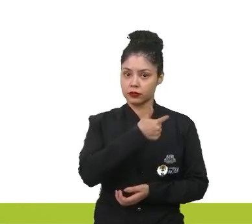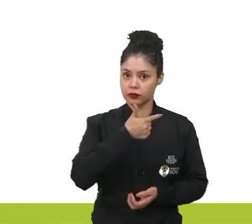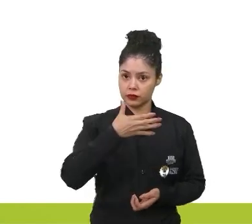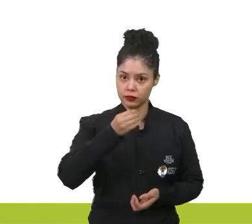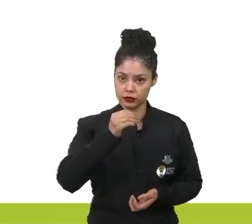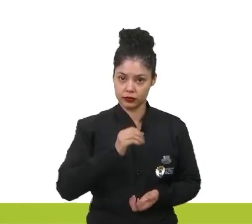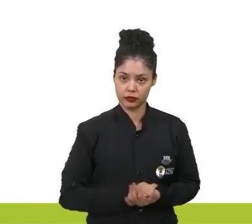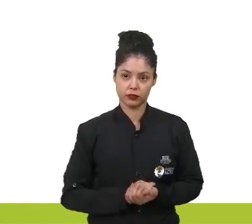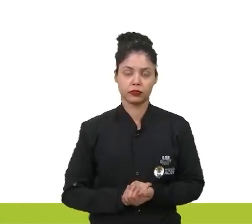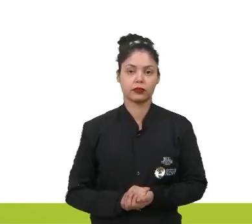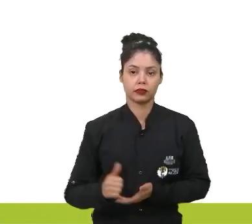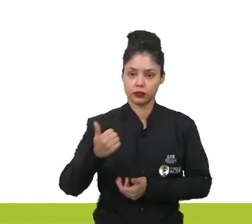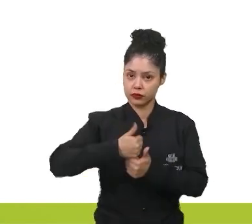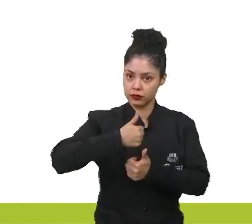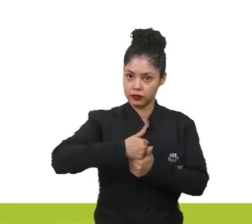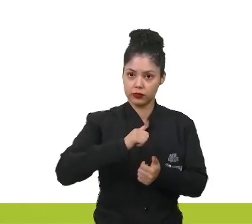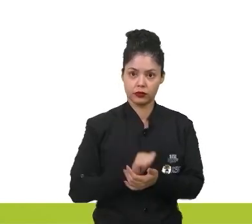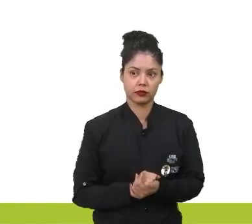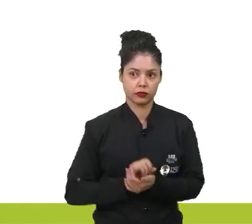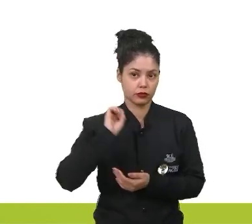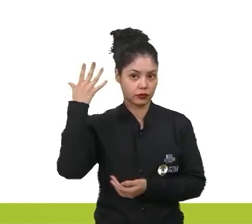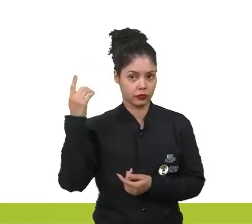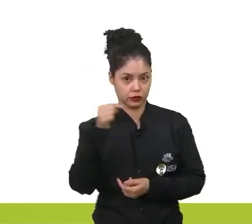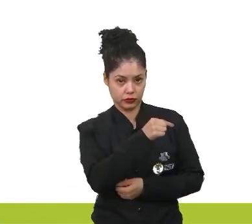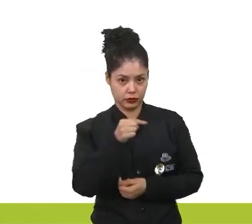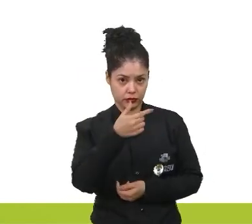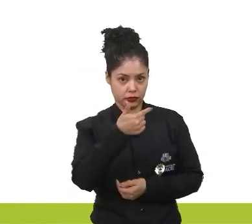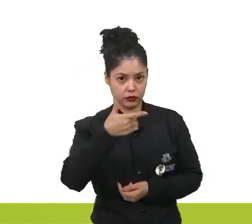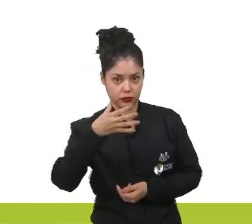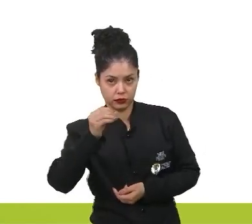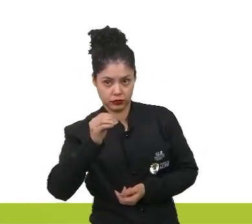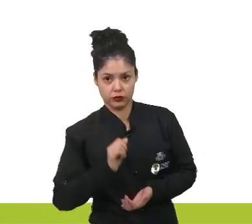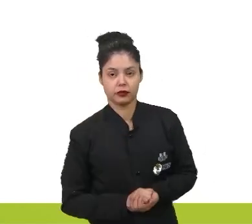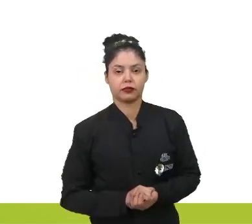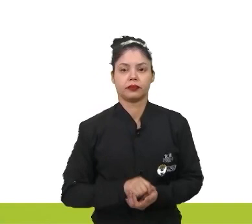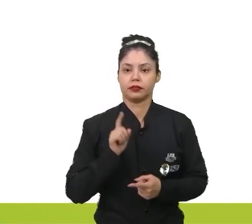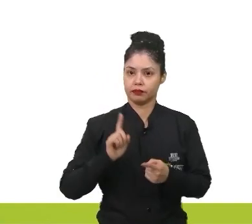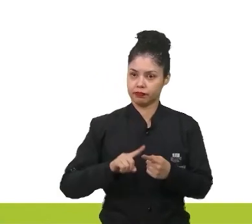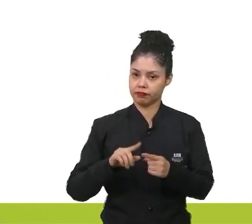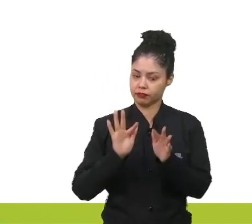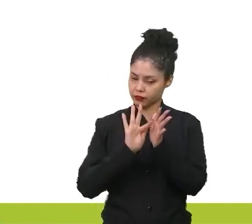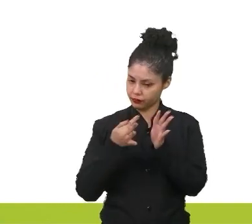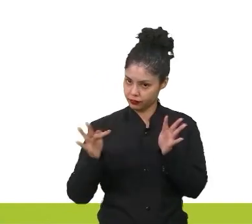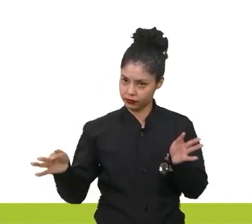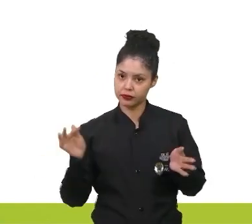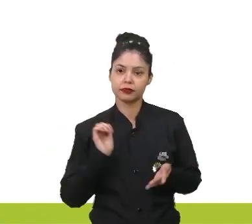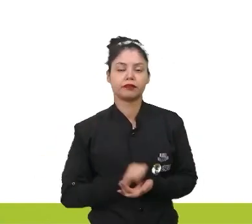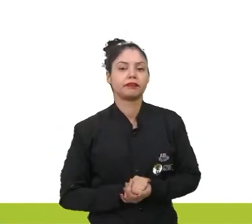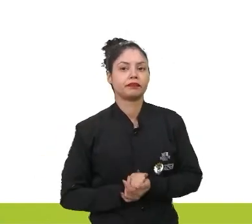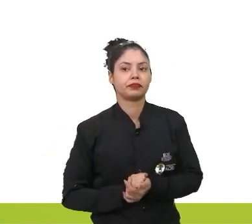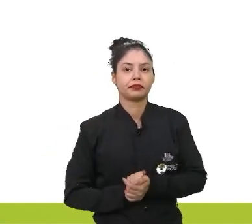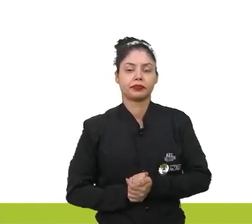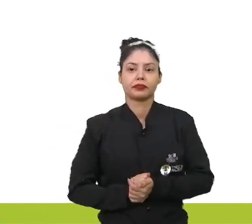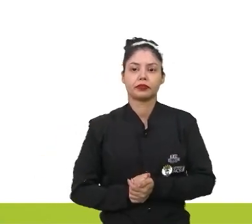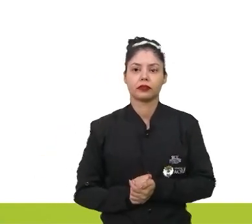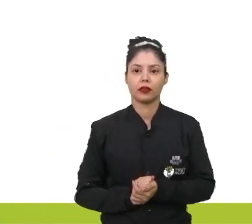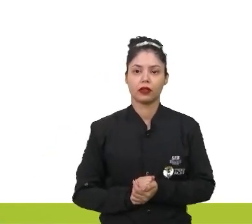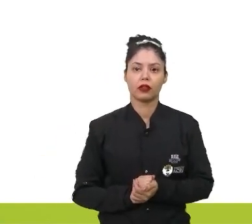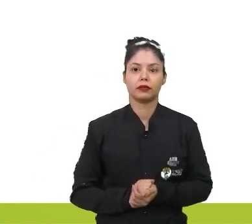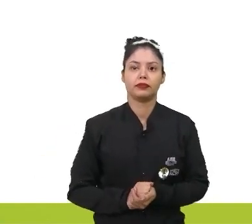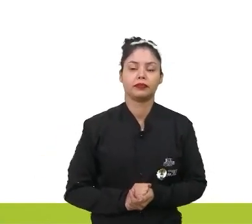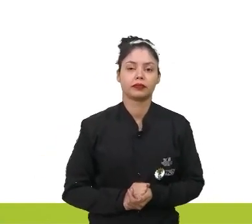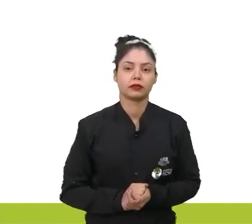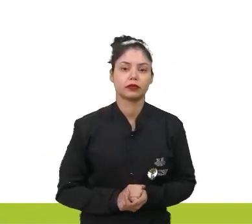120, substitui, né? No caso, menos 120, por conta da fórmulazinha, né? B aqui está positivo, não é positivo